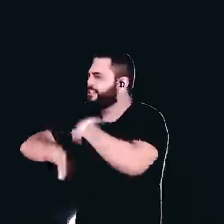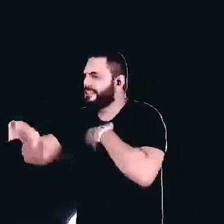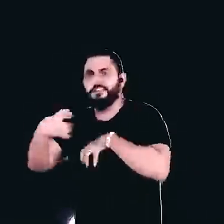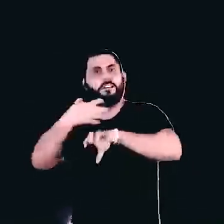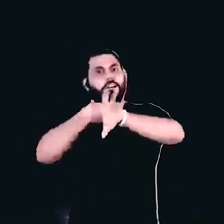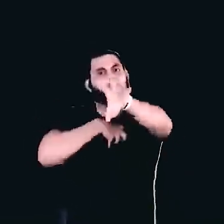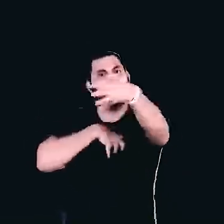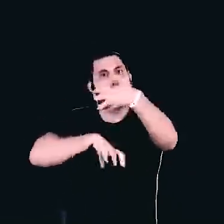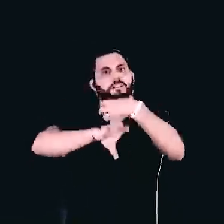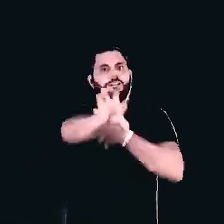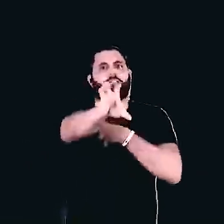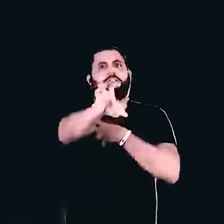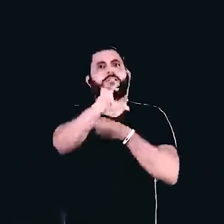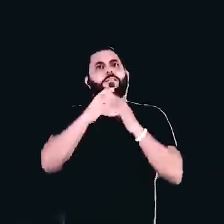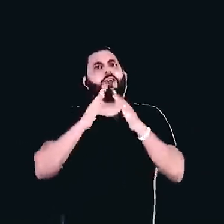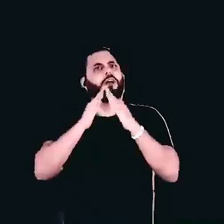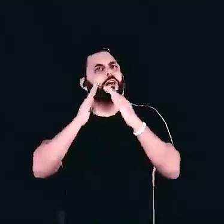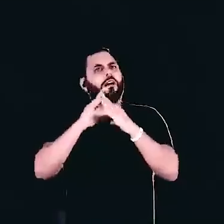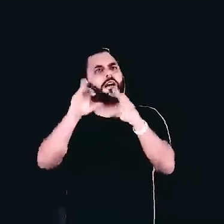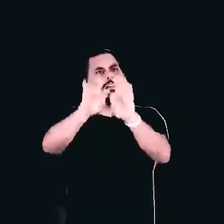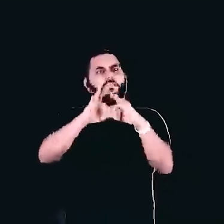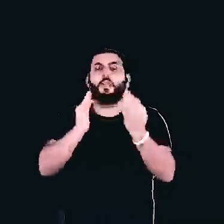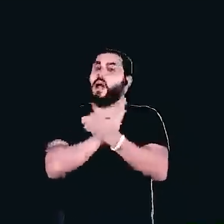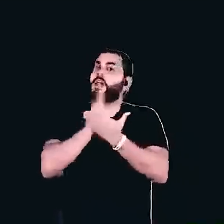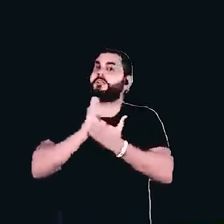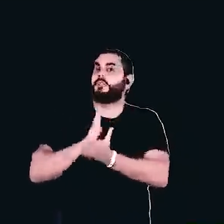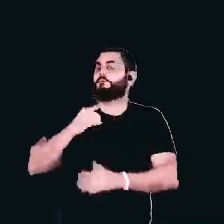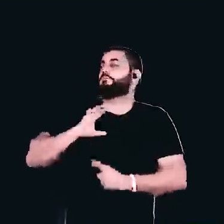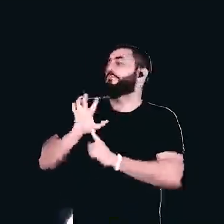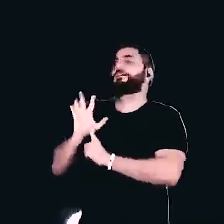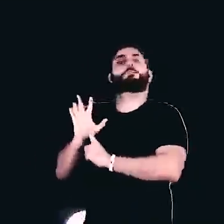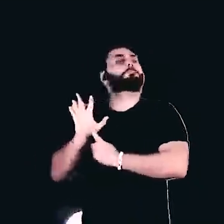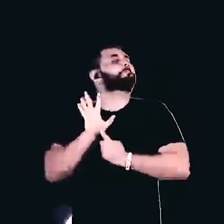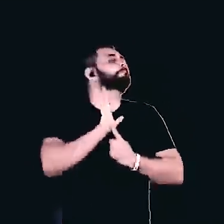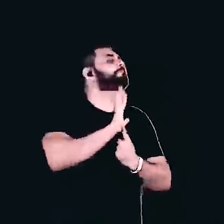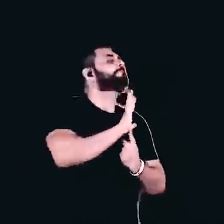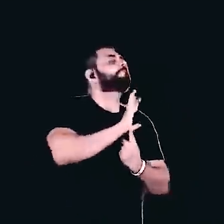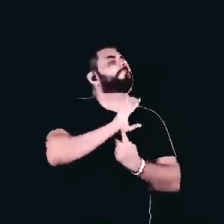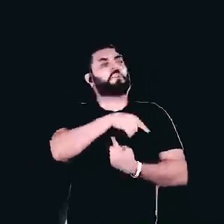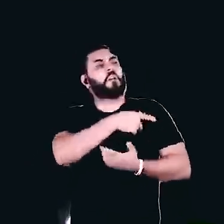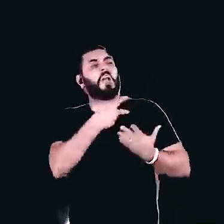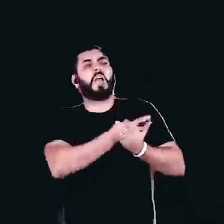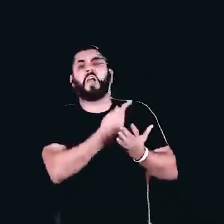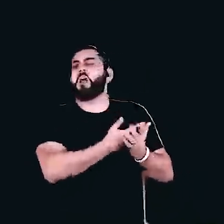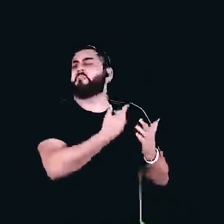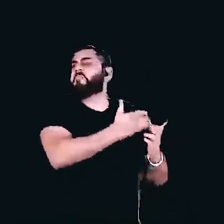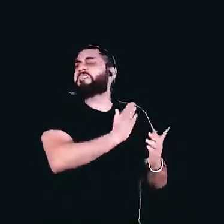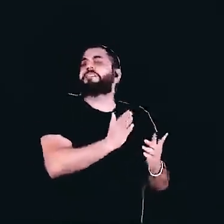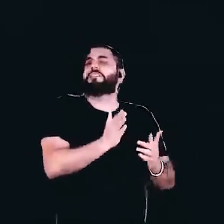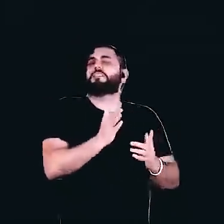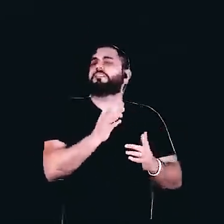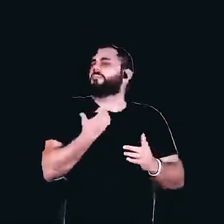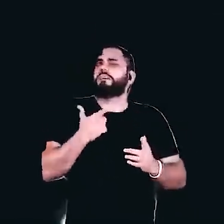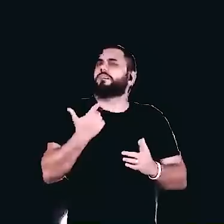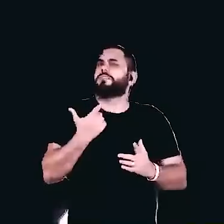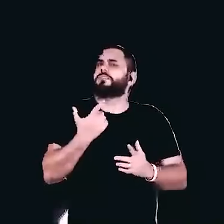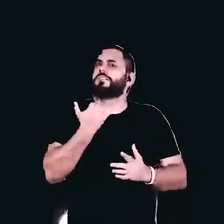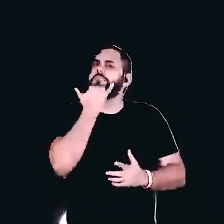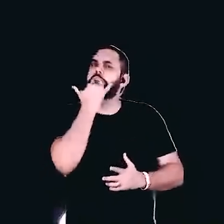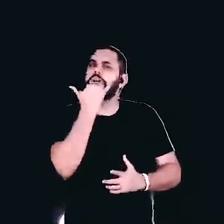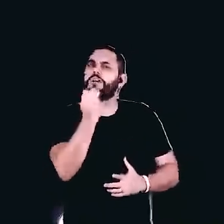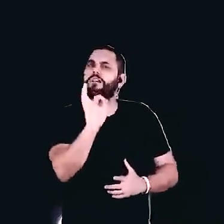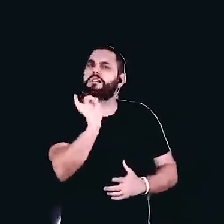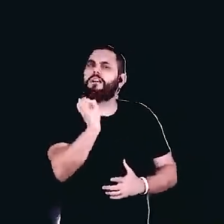nossa família, porque às vezes a gente só quer mostrar a dívida, ao invés de pagar a